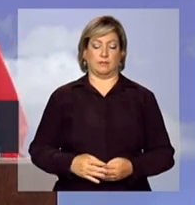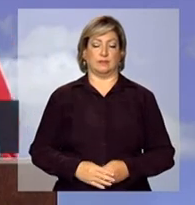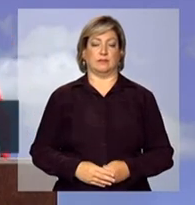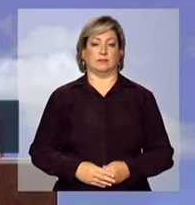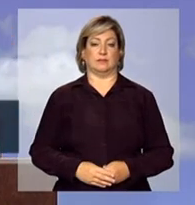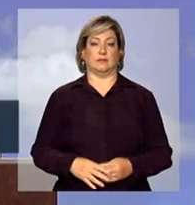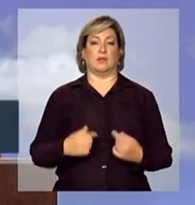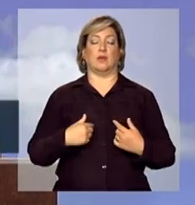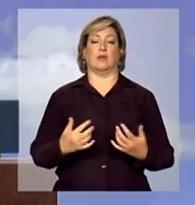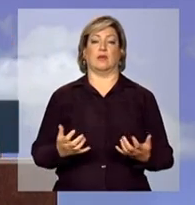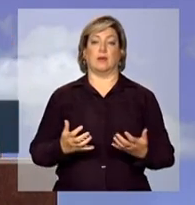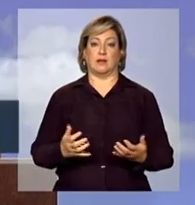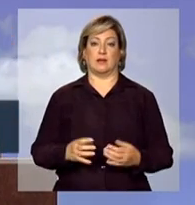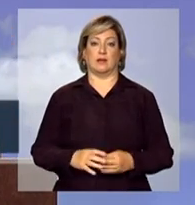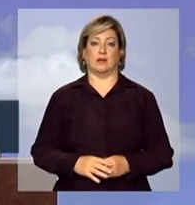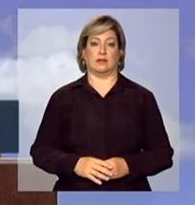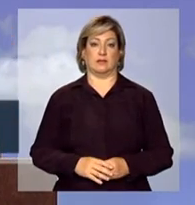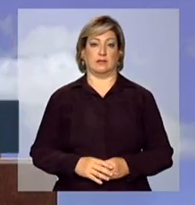eu queria